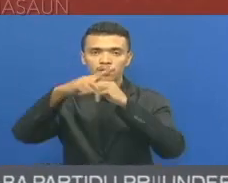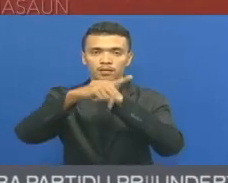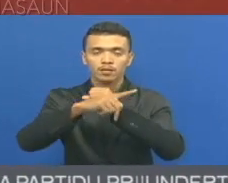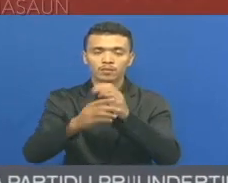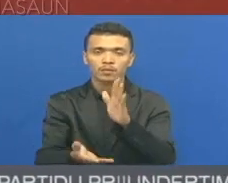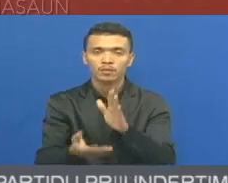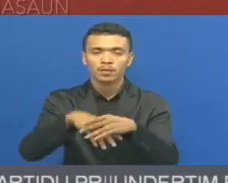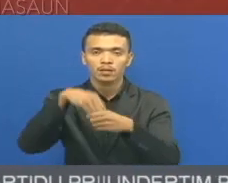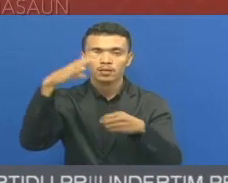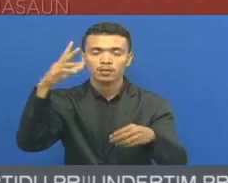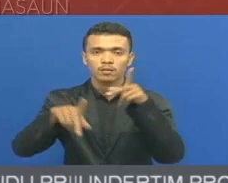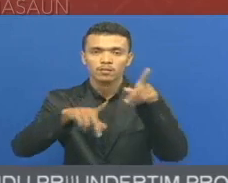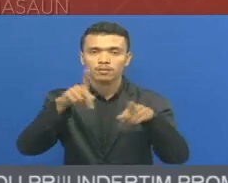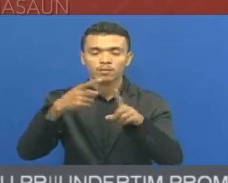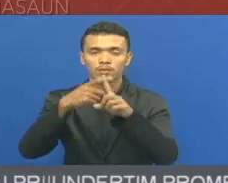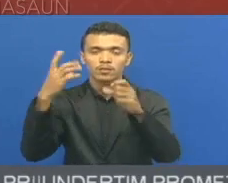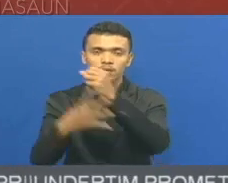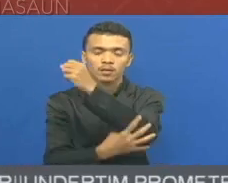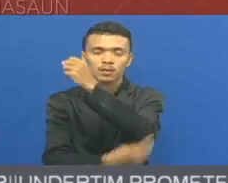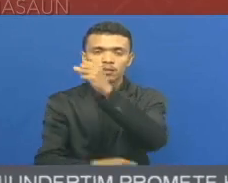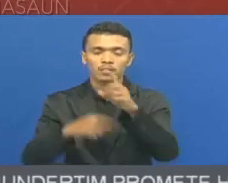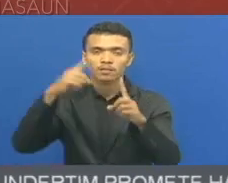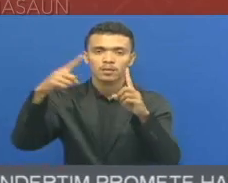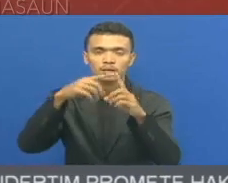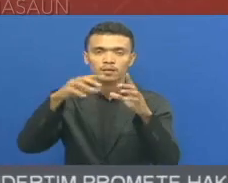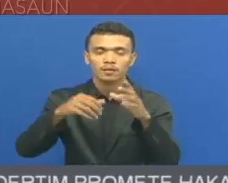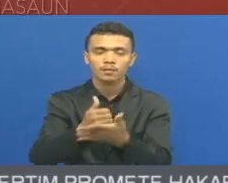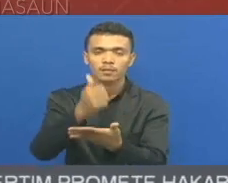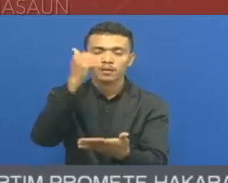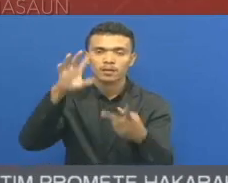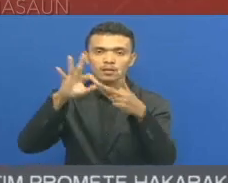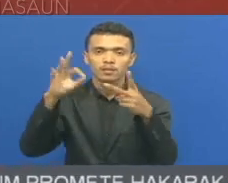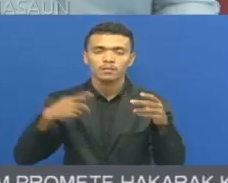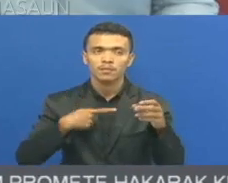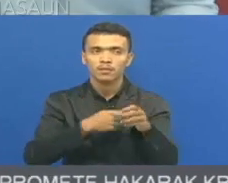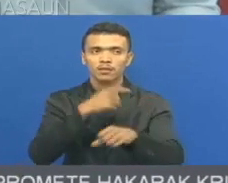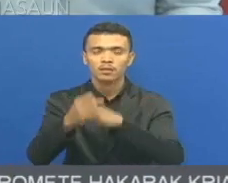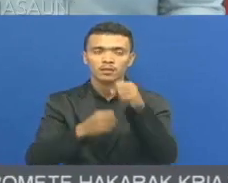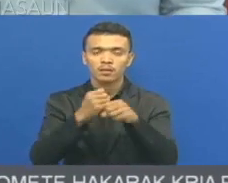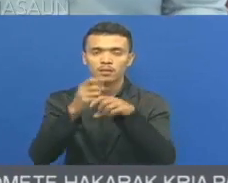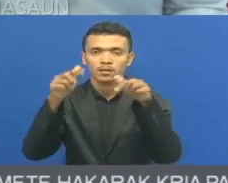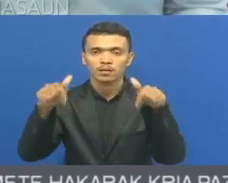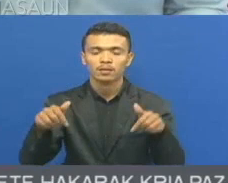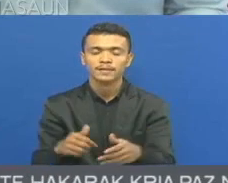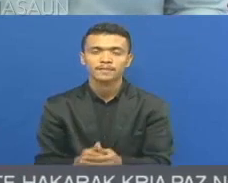seha sai povo husiki akrumuki etu enkira manang eleição parlamentar tinang nei.